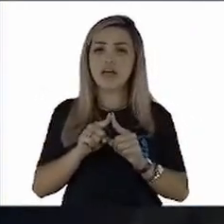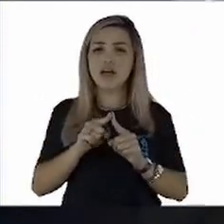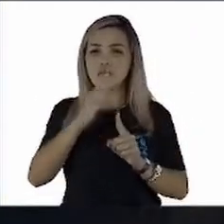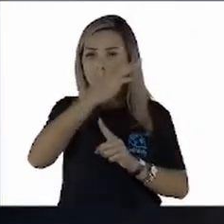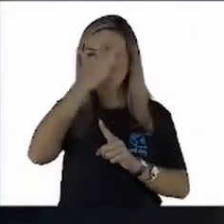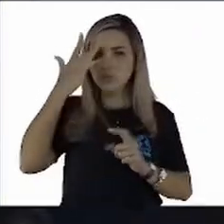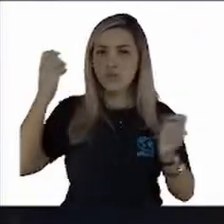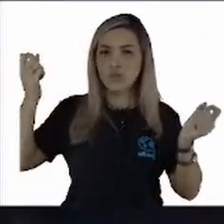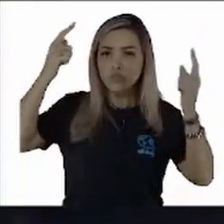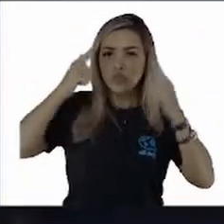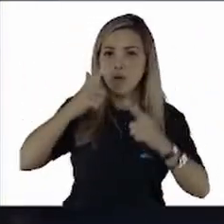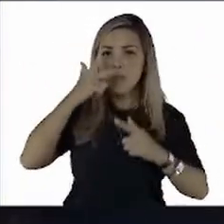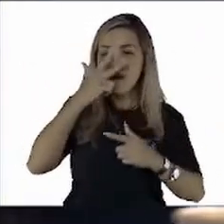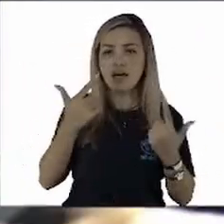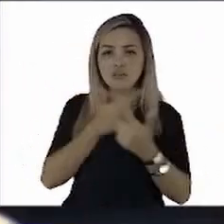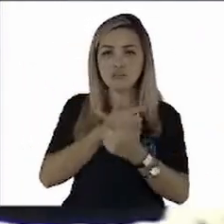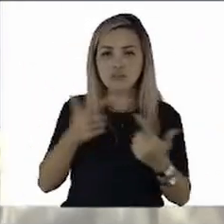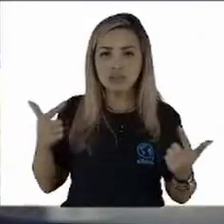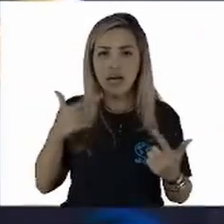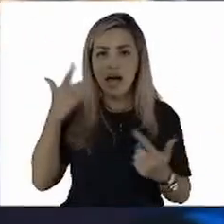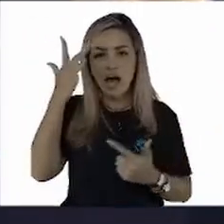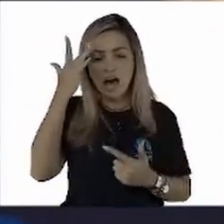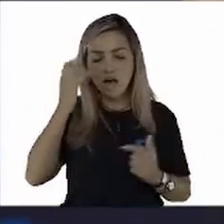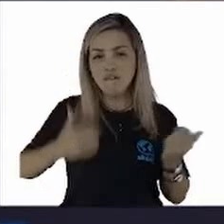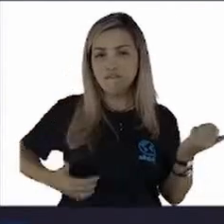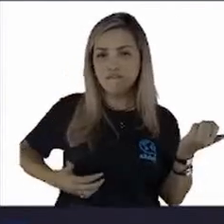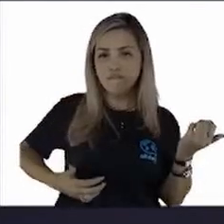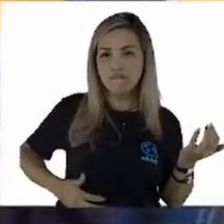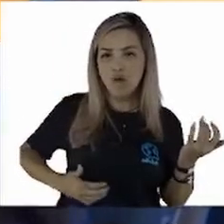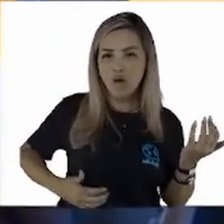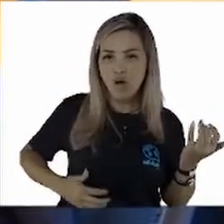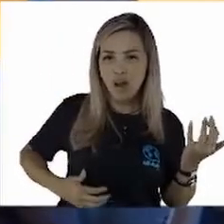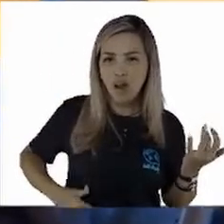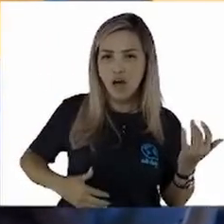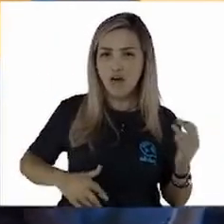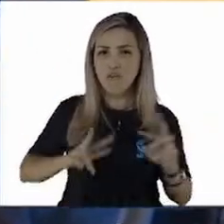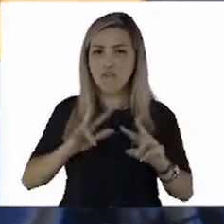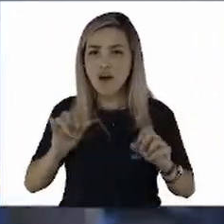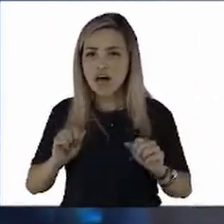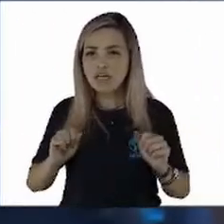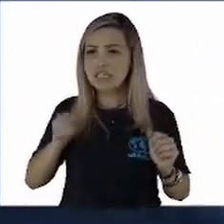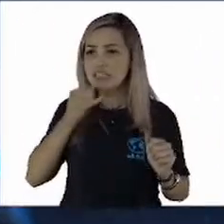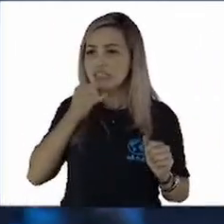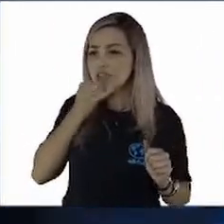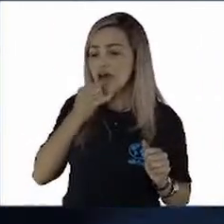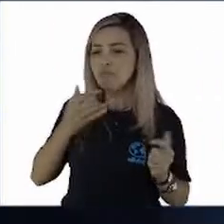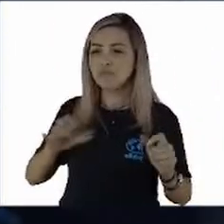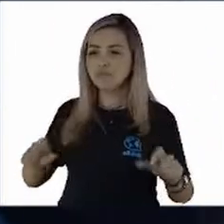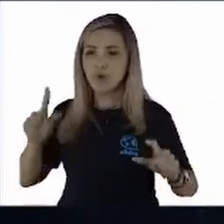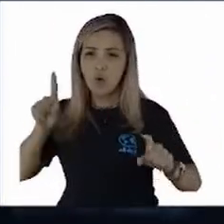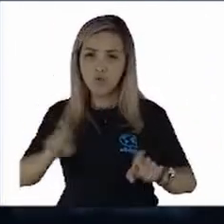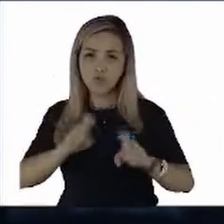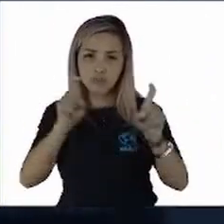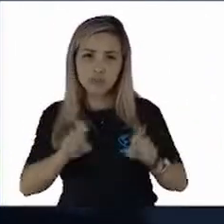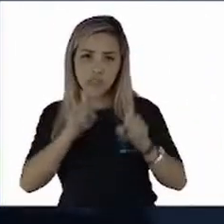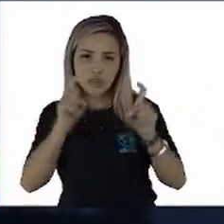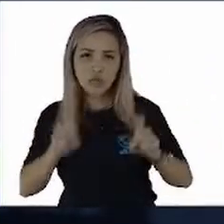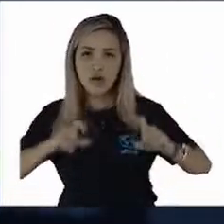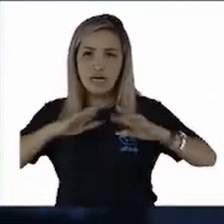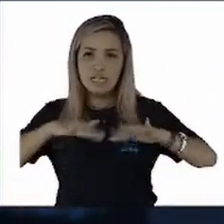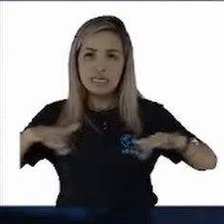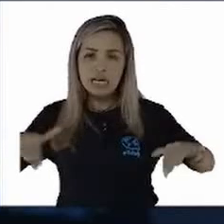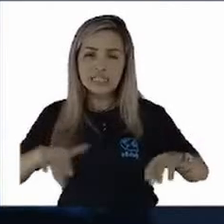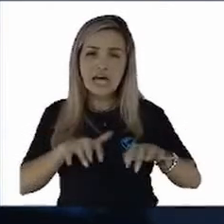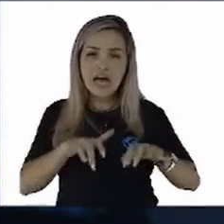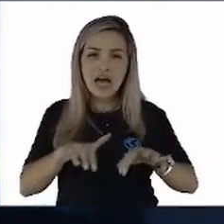que não existe. Eu acho que existe. O cara que pega o violão e faz assim, e toca o violão, a pessoa que para no computador, criança,